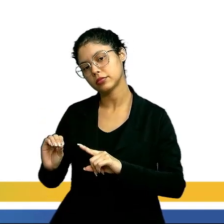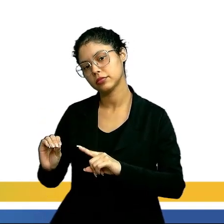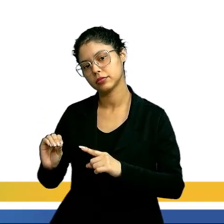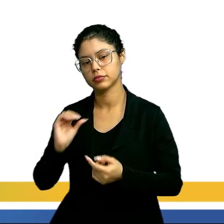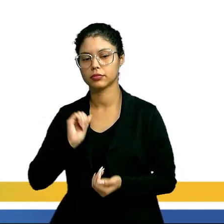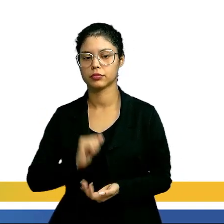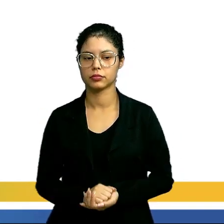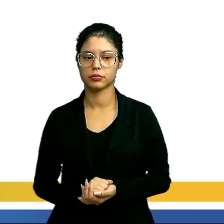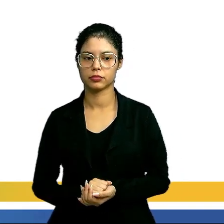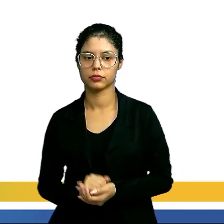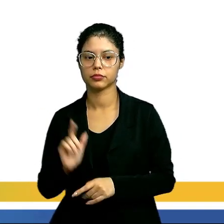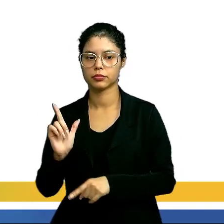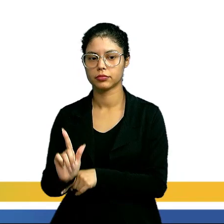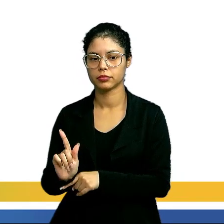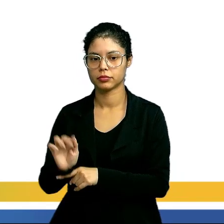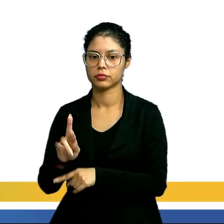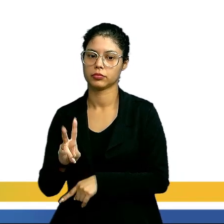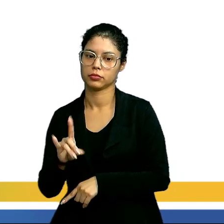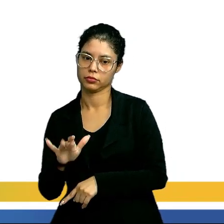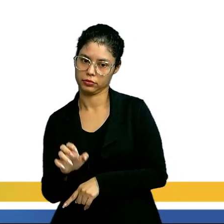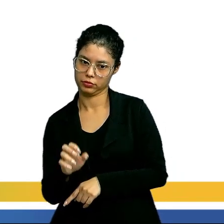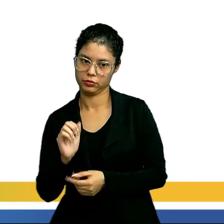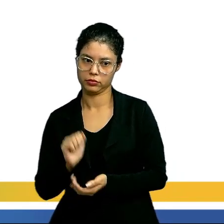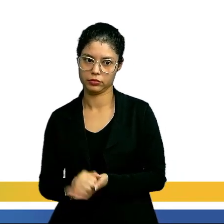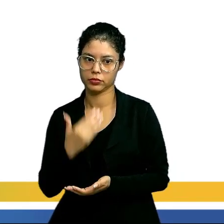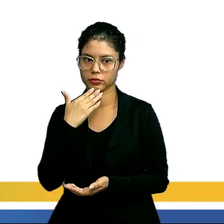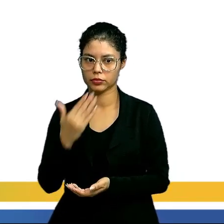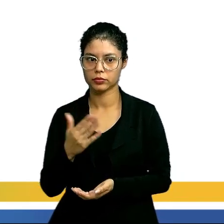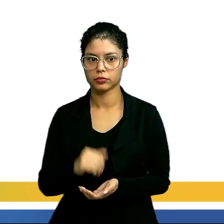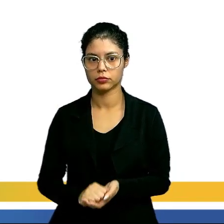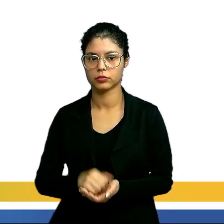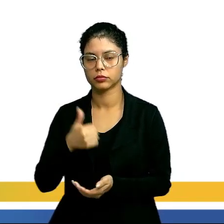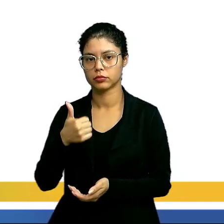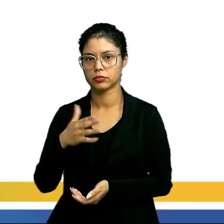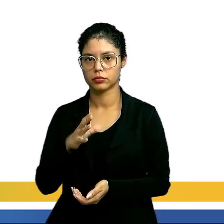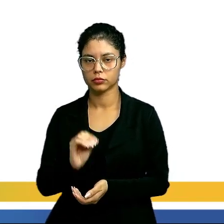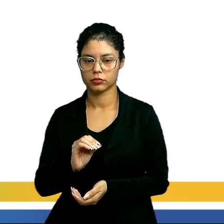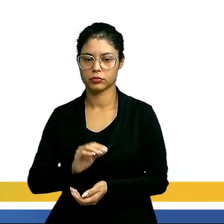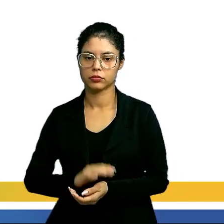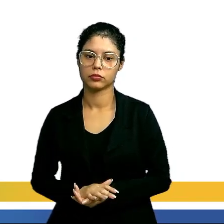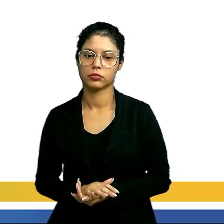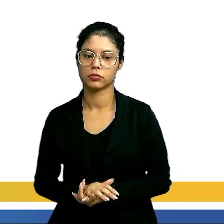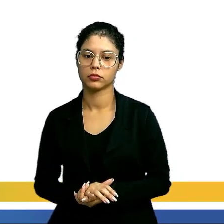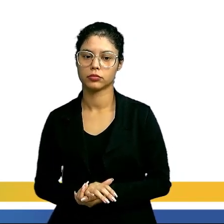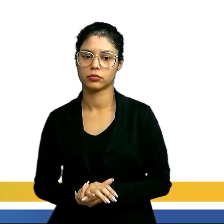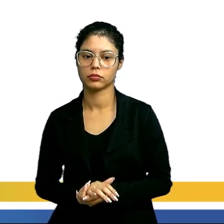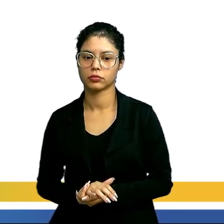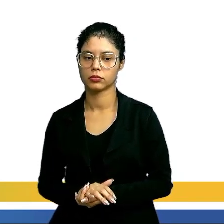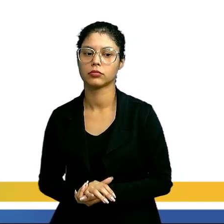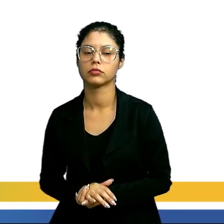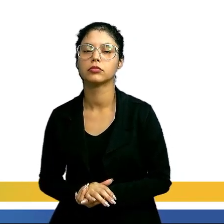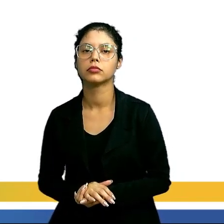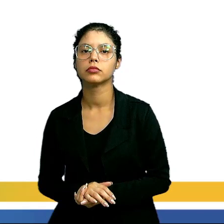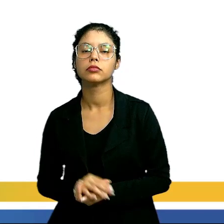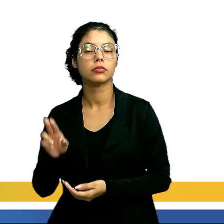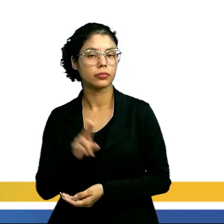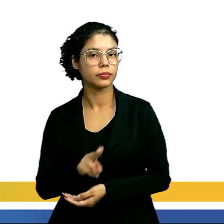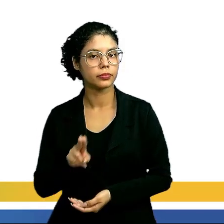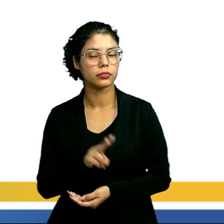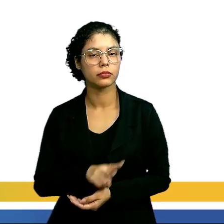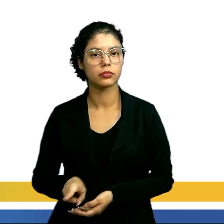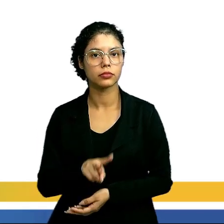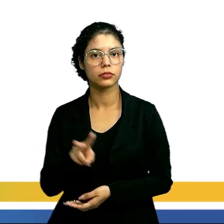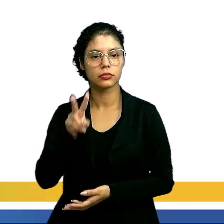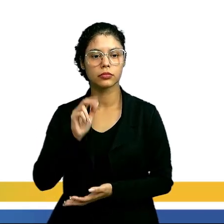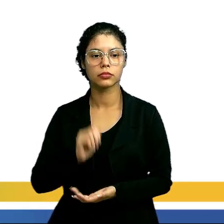kg. E a gravidade, como a questão nos pede para adotar a gravidade como sendo 10 metros por segundo ao quadrado, vamos utilizar esse